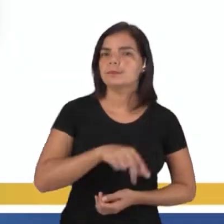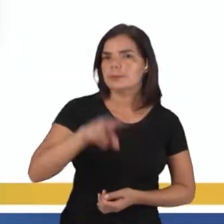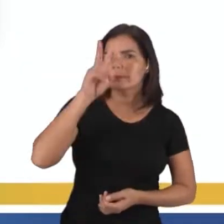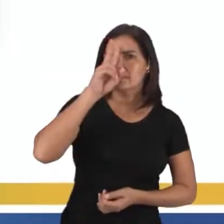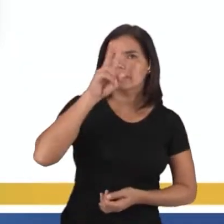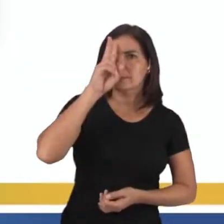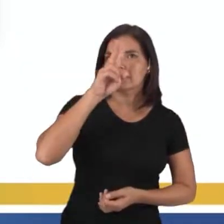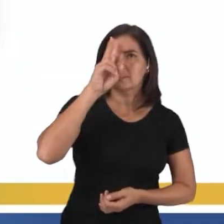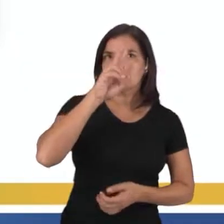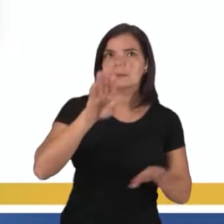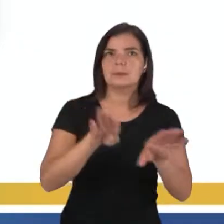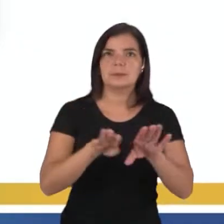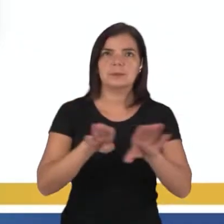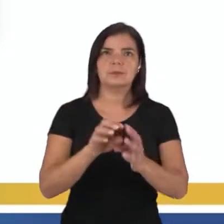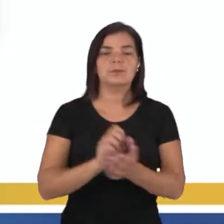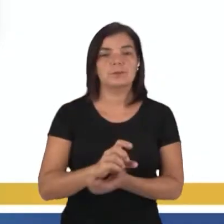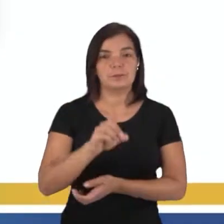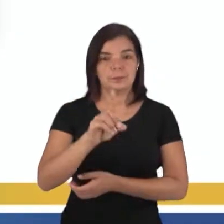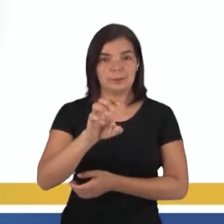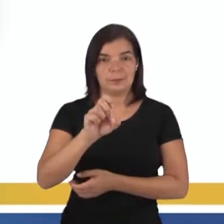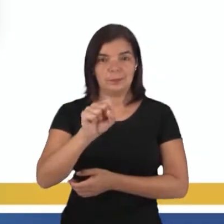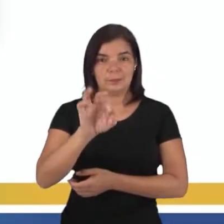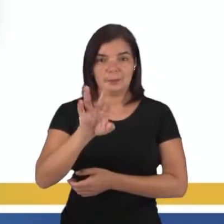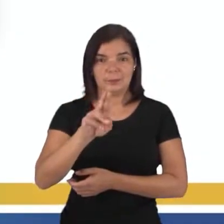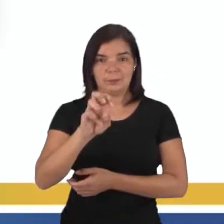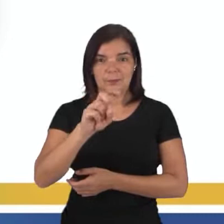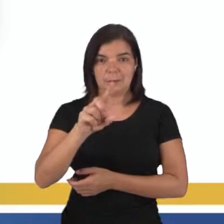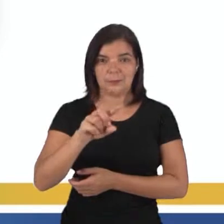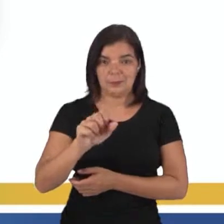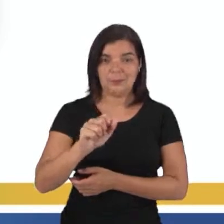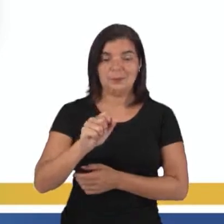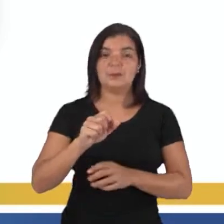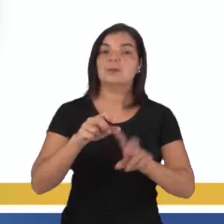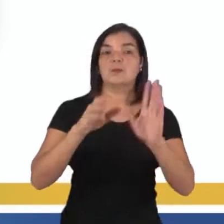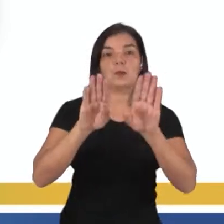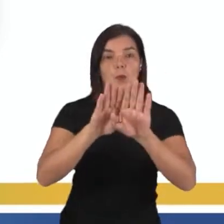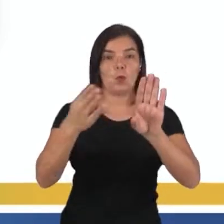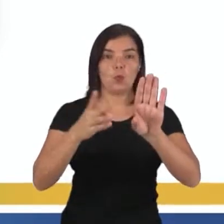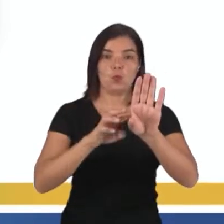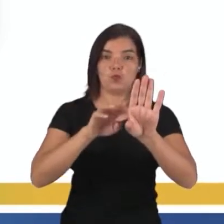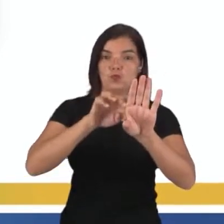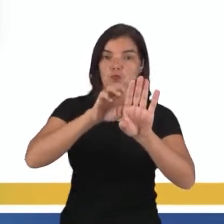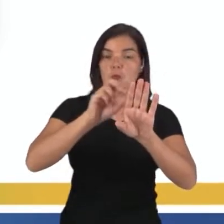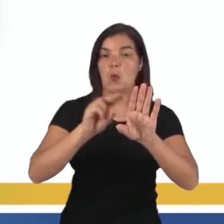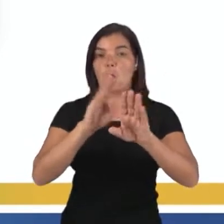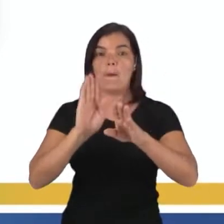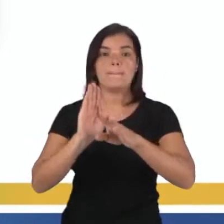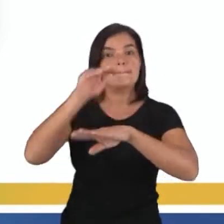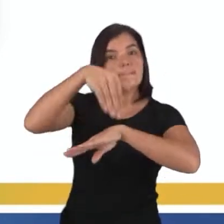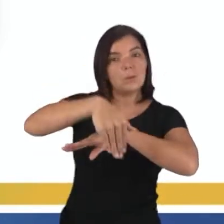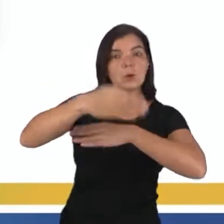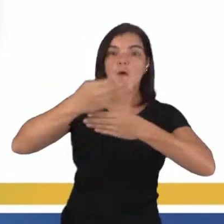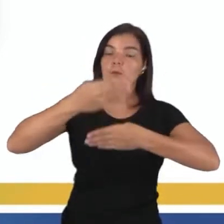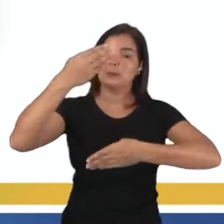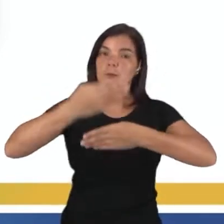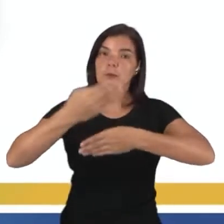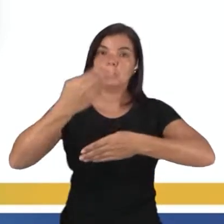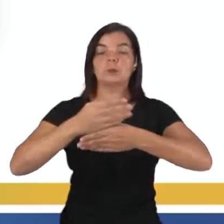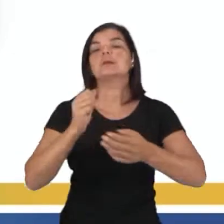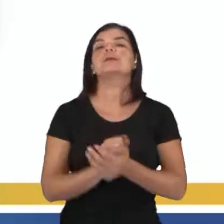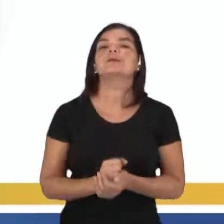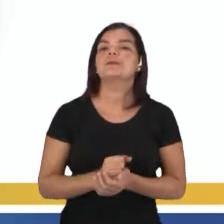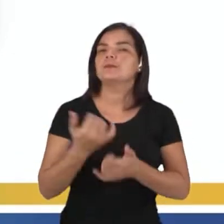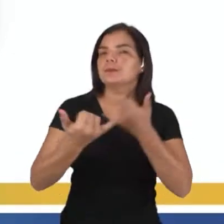lembra da destreza em que escalávamos uma porta aos 7 anos? Ou como pulávamos um muro com facilidade? A queimada